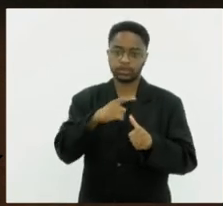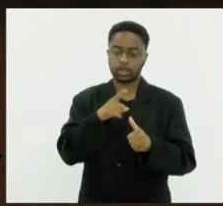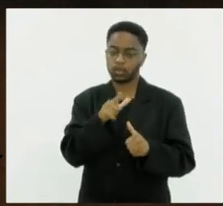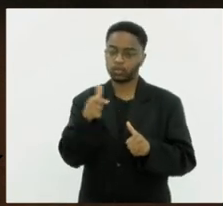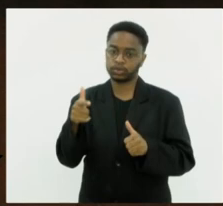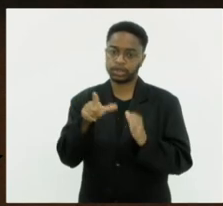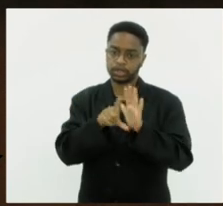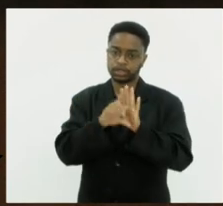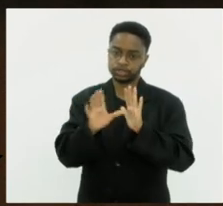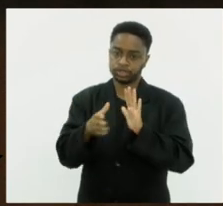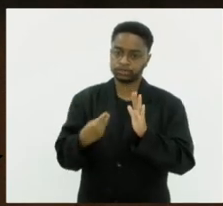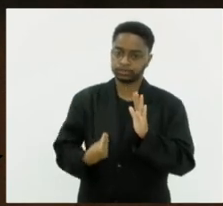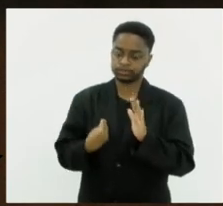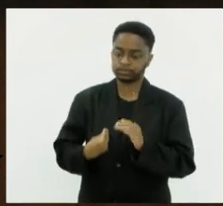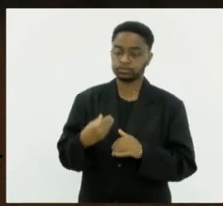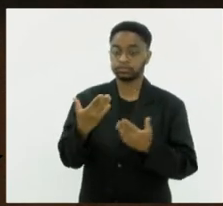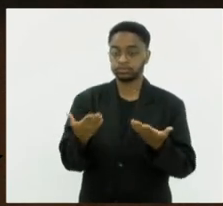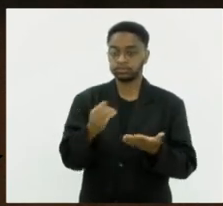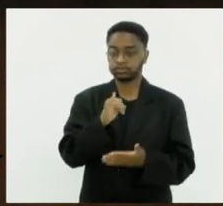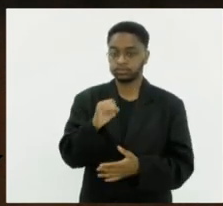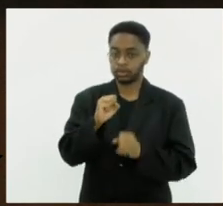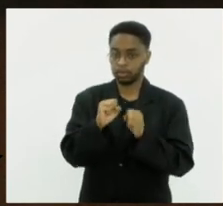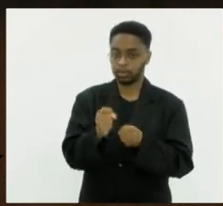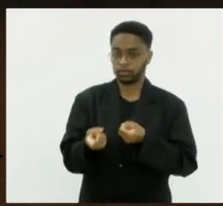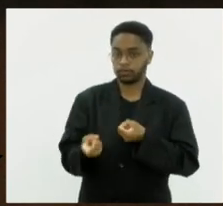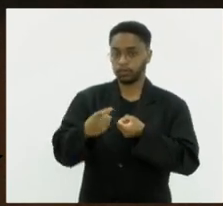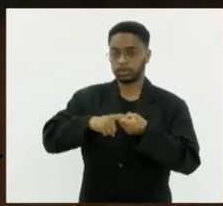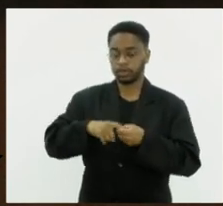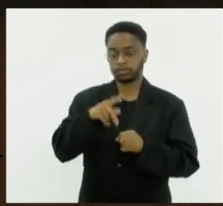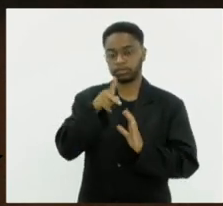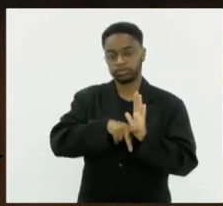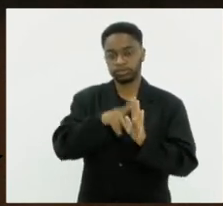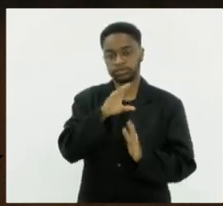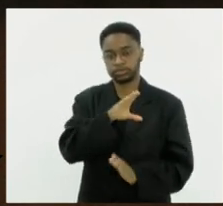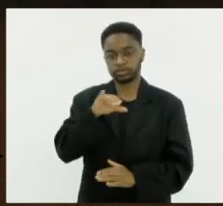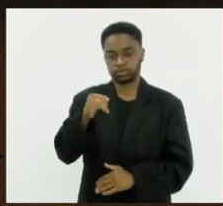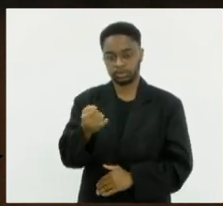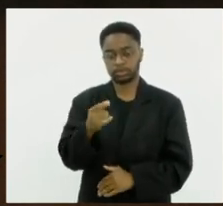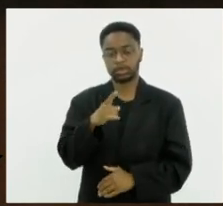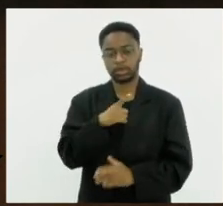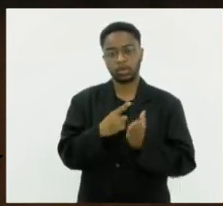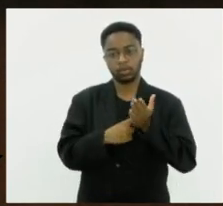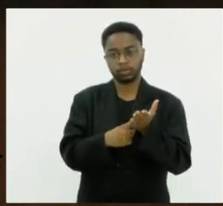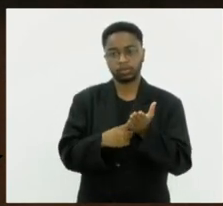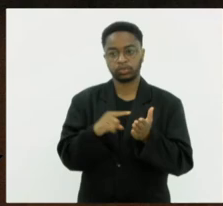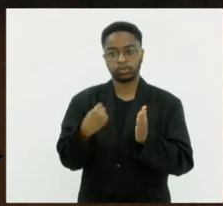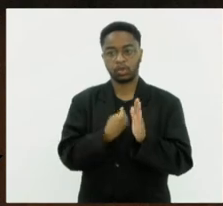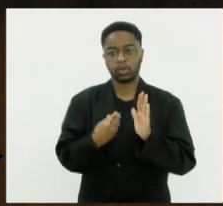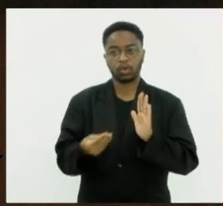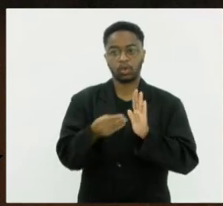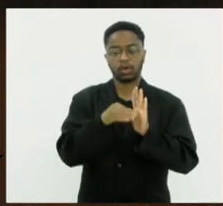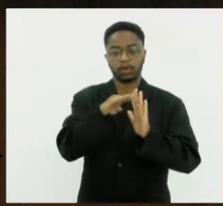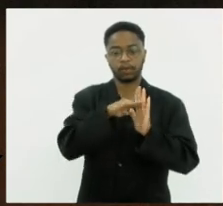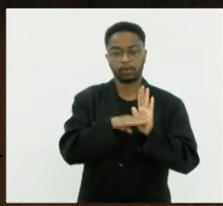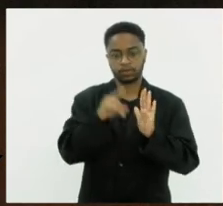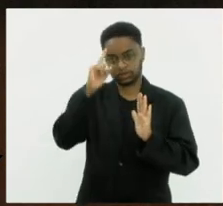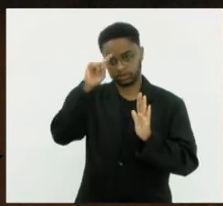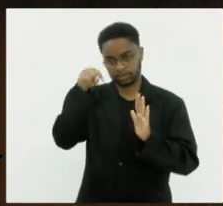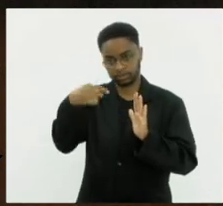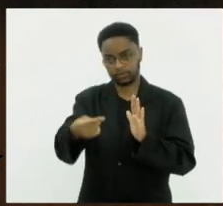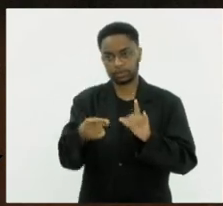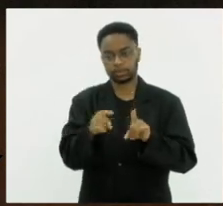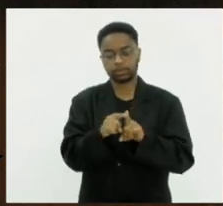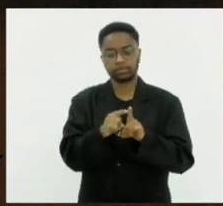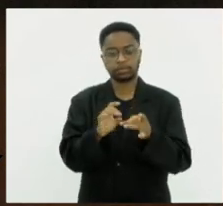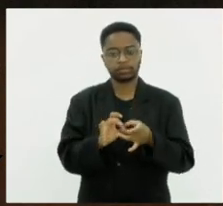Então, se Vossa Excelência puder remeter de novo o projeto da CCJ, afirmando aqui o compromisso que a gente coloca em pauta na próxima semana e já